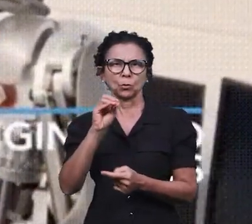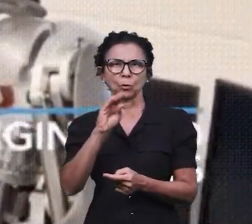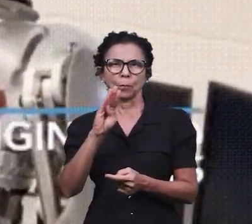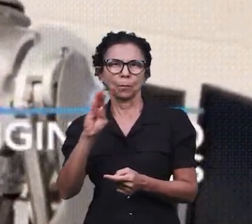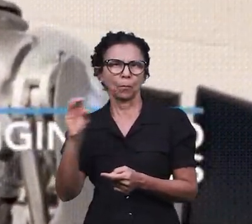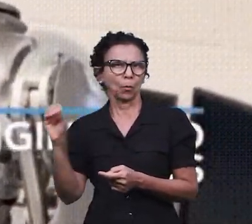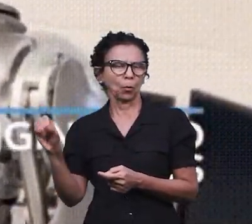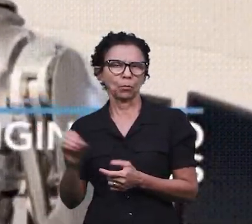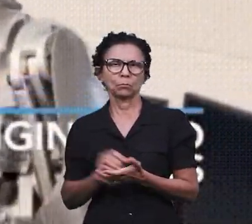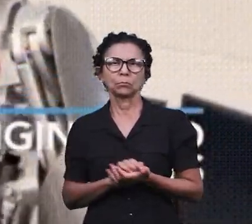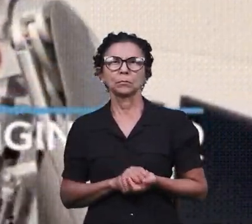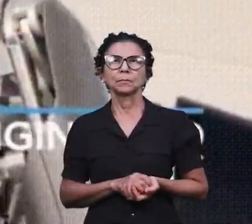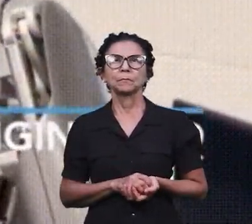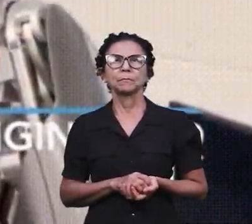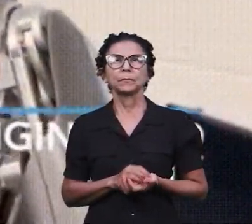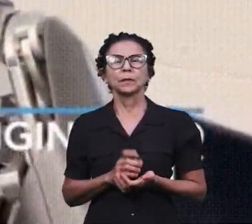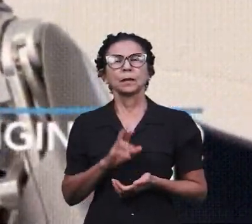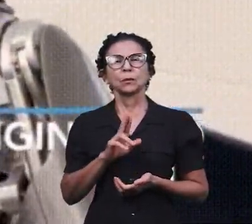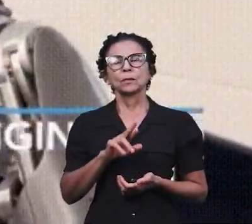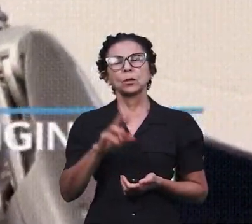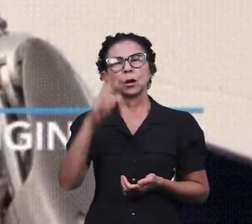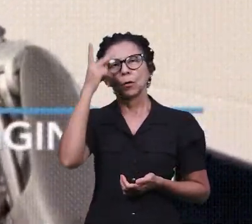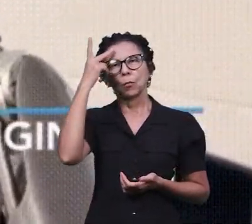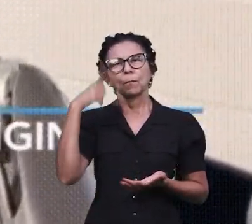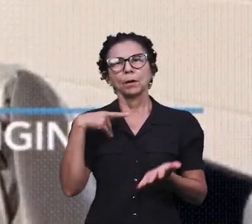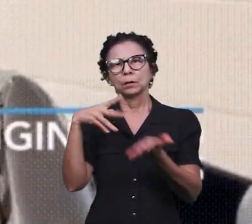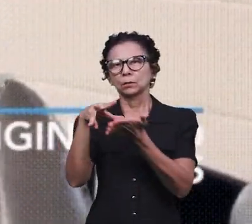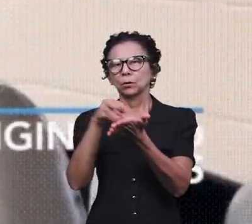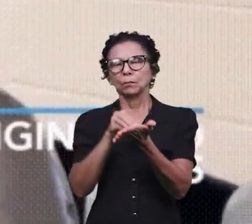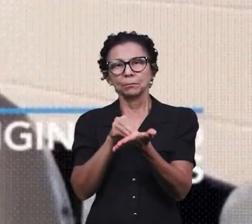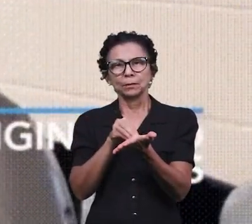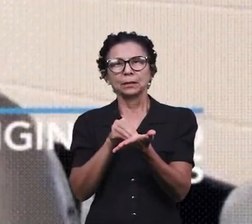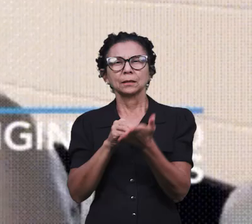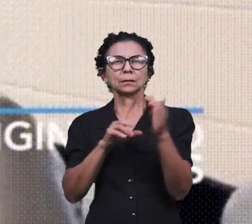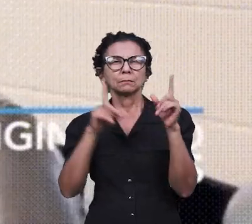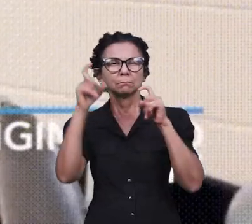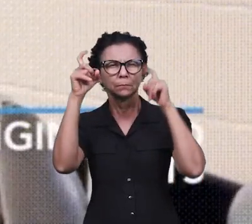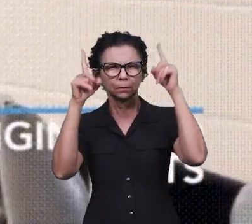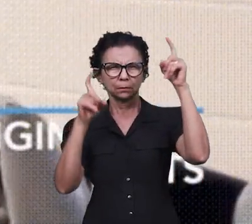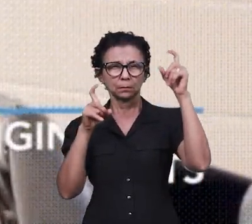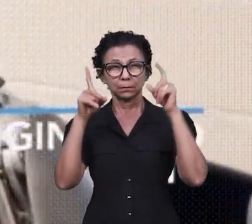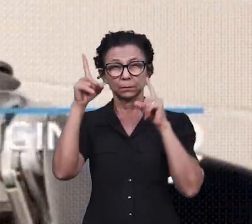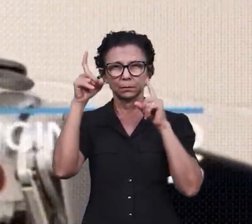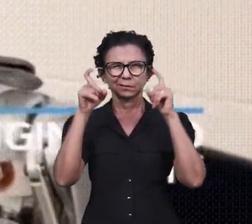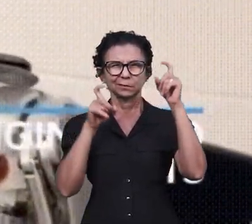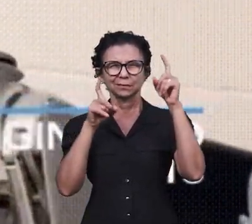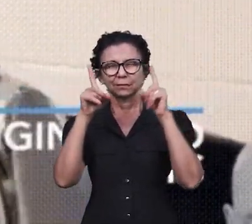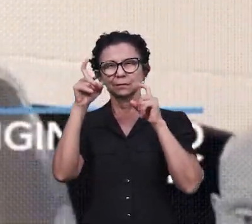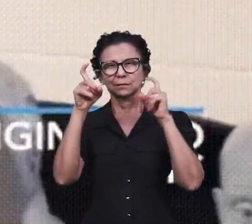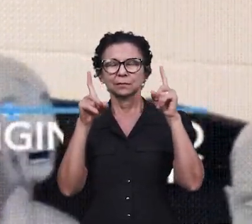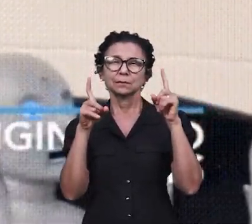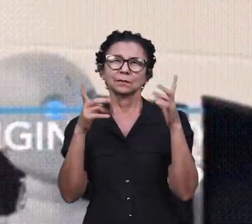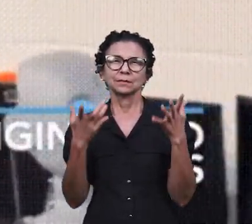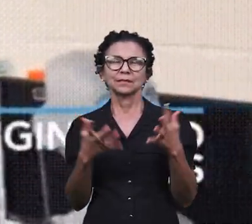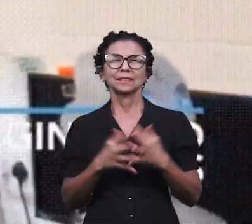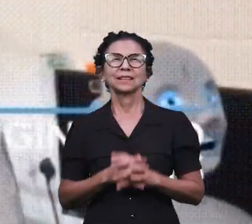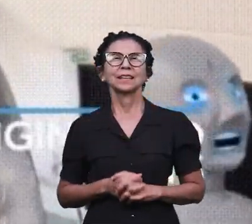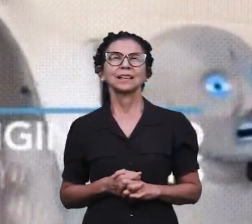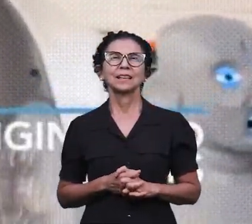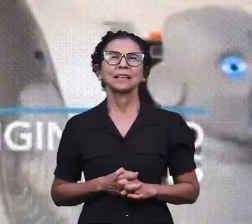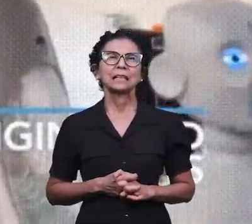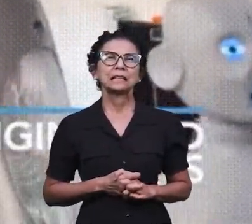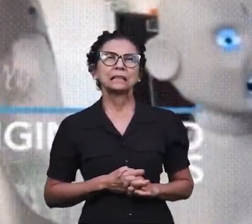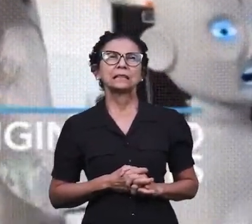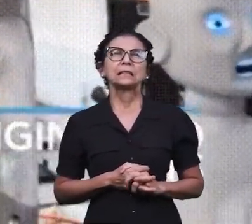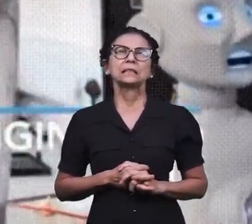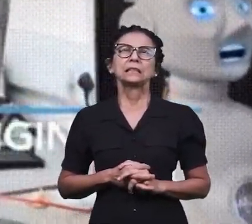os humanoides, mas esse é o exemplo de um robô que simula um ser humano, com expressões faciais do ser humano, né? É um robô